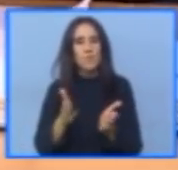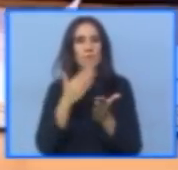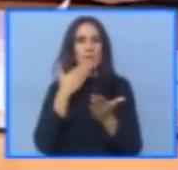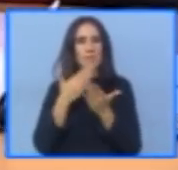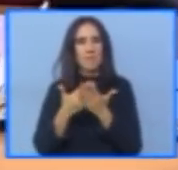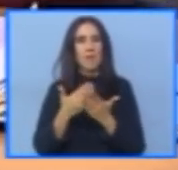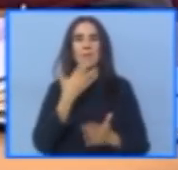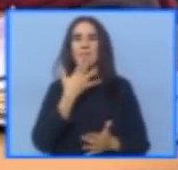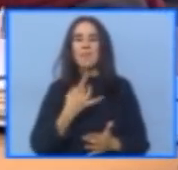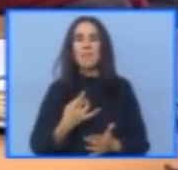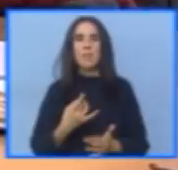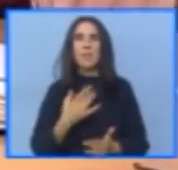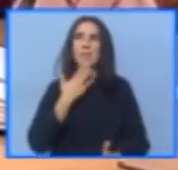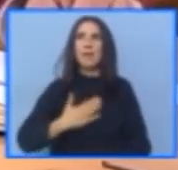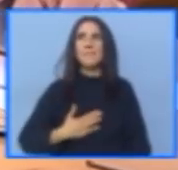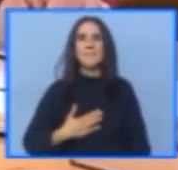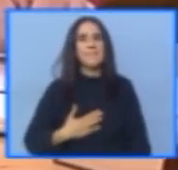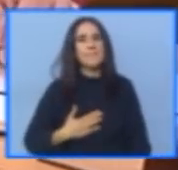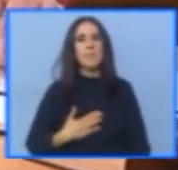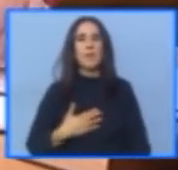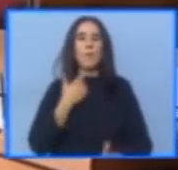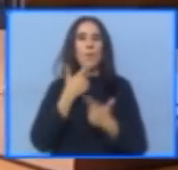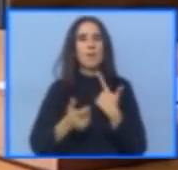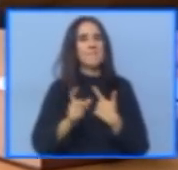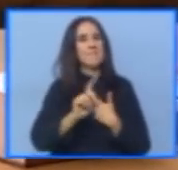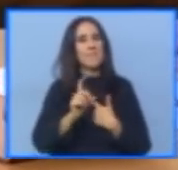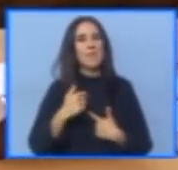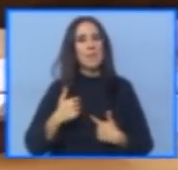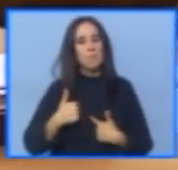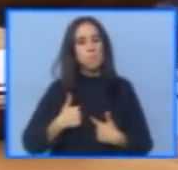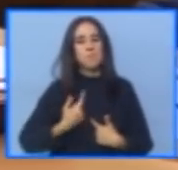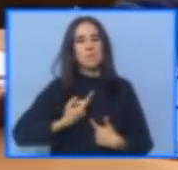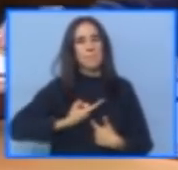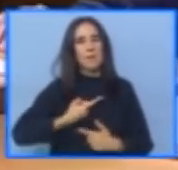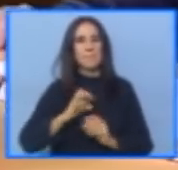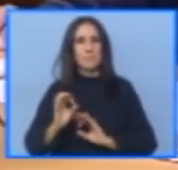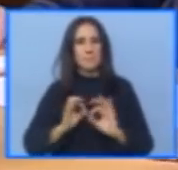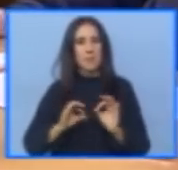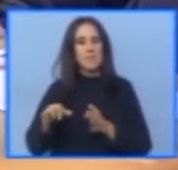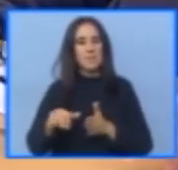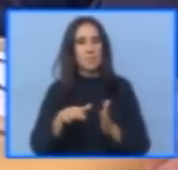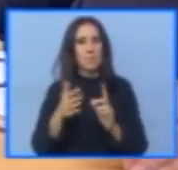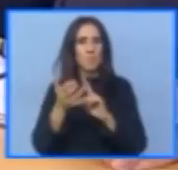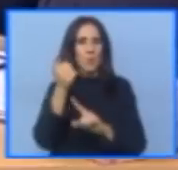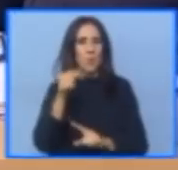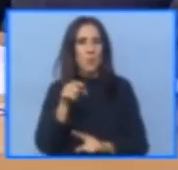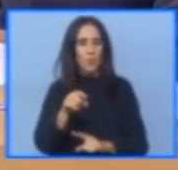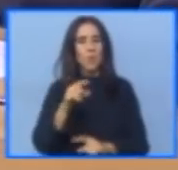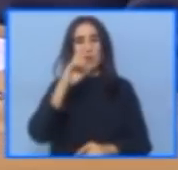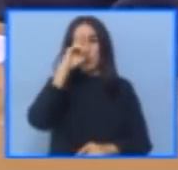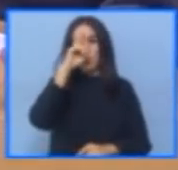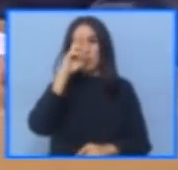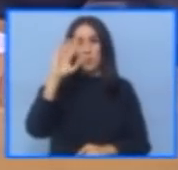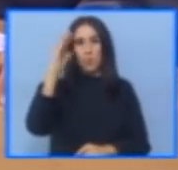caminho, que o Natal não nos é dado assim sem mais, sem que nós nos preparemos e caminhemos para lá chegar. E o grande